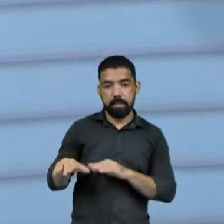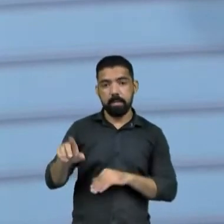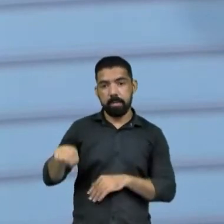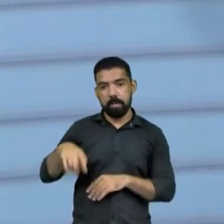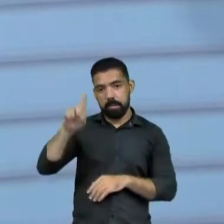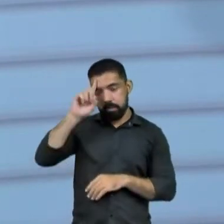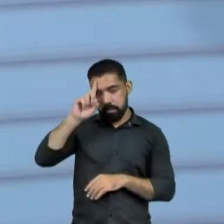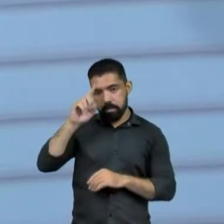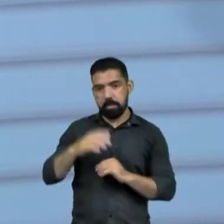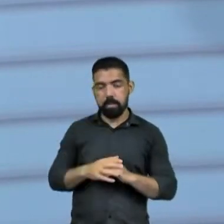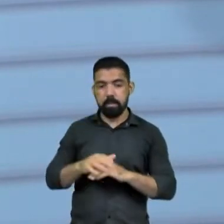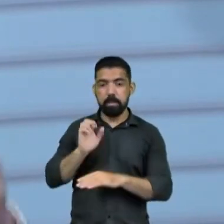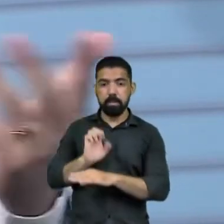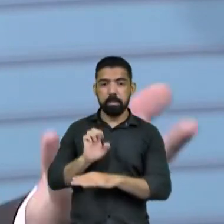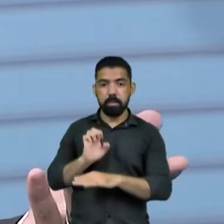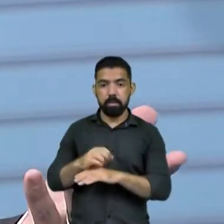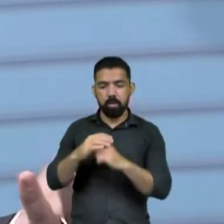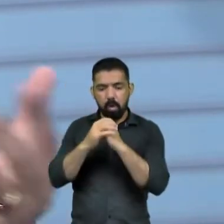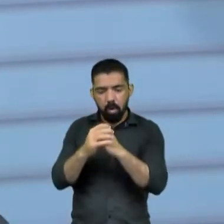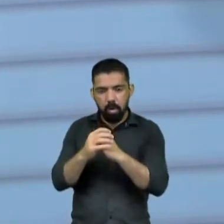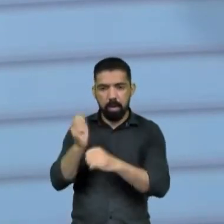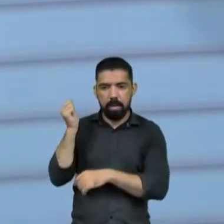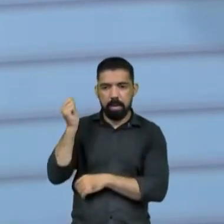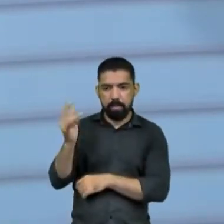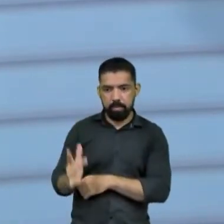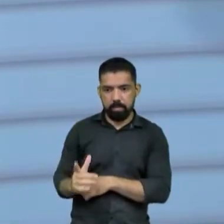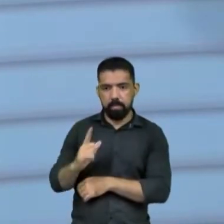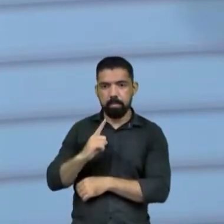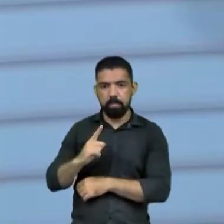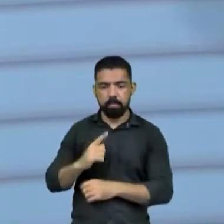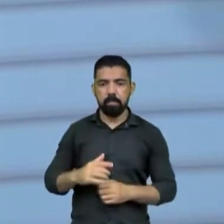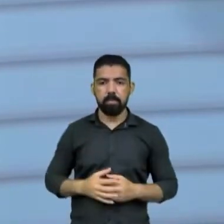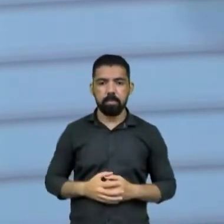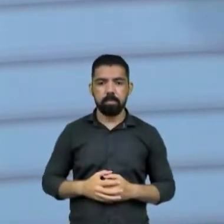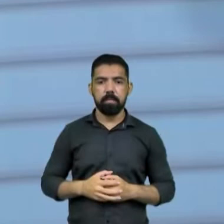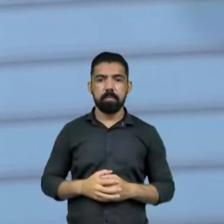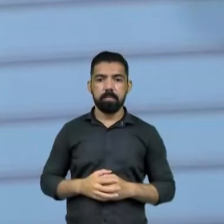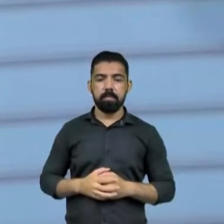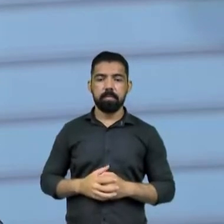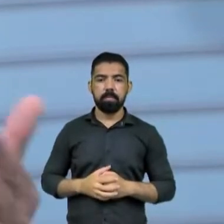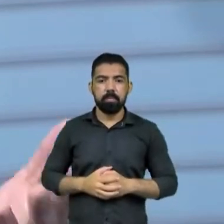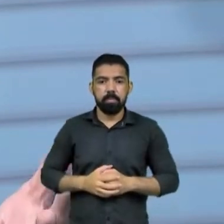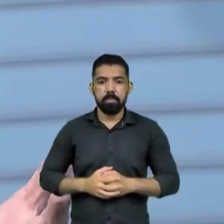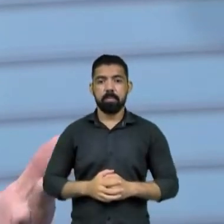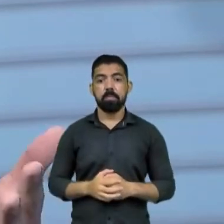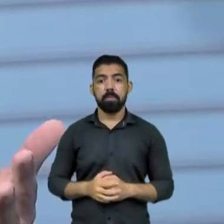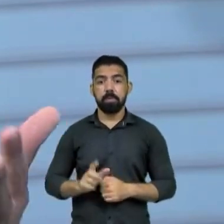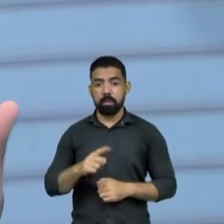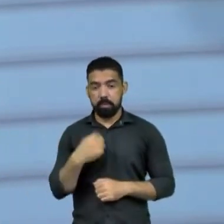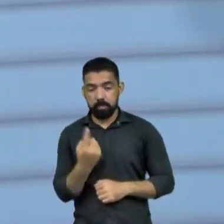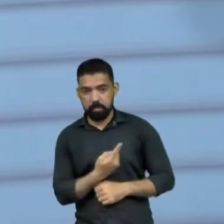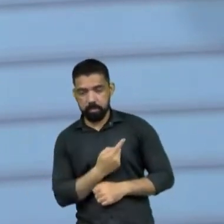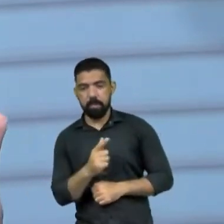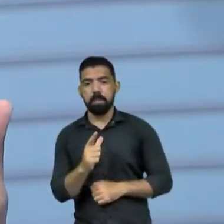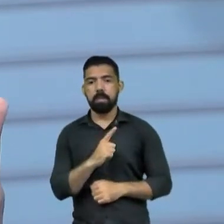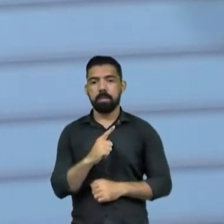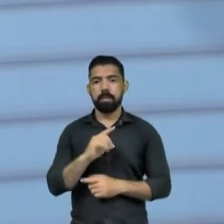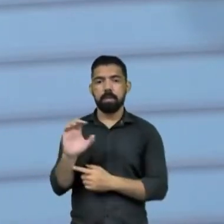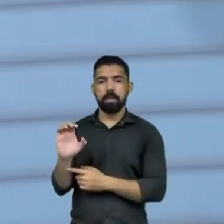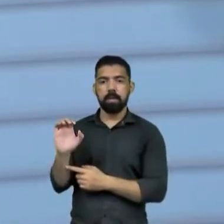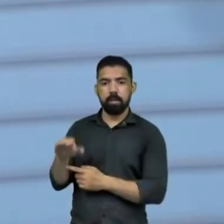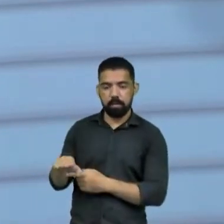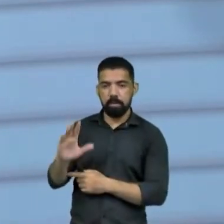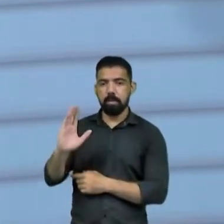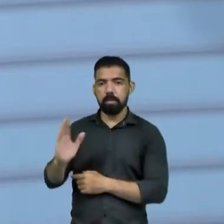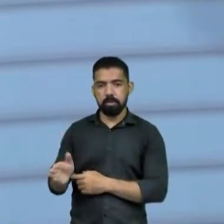da oração da madrugada no dia da independência através da H só da madrugada só da madrugada então nós temos por Calcaia já é já